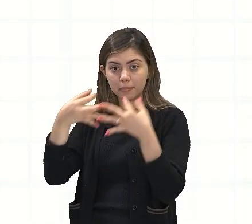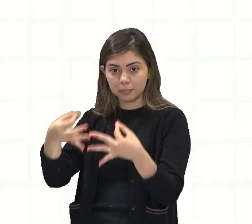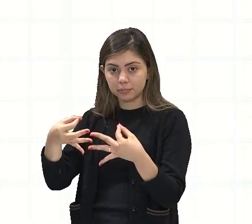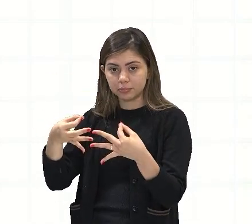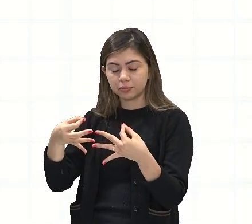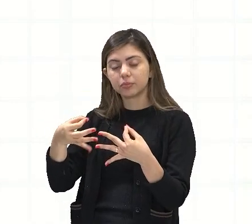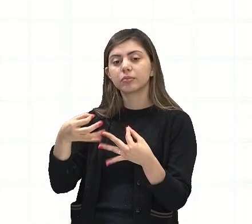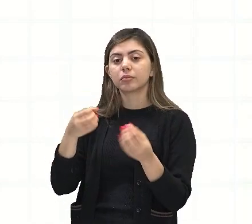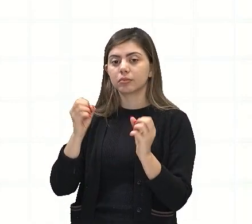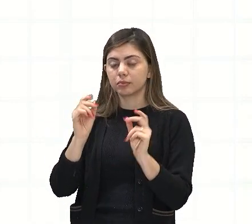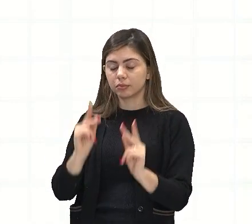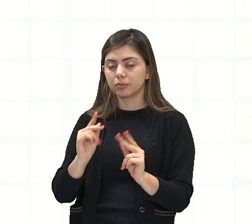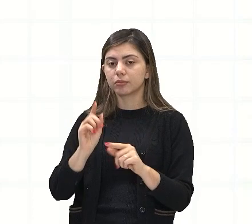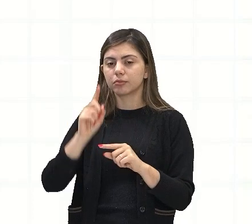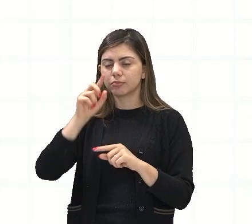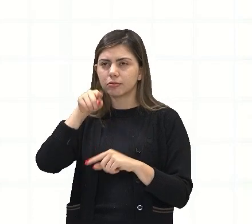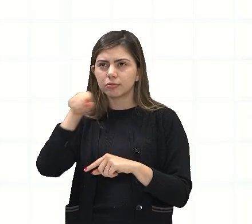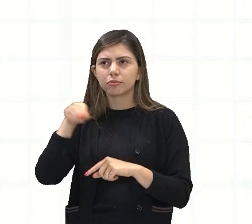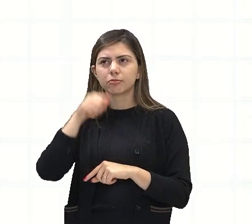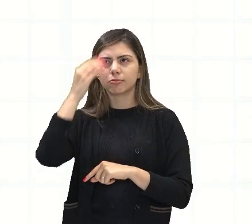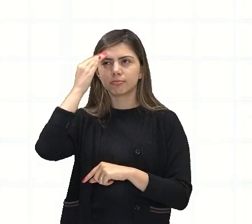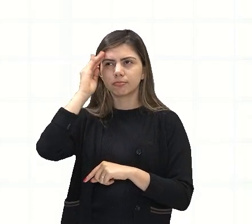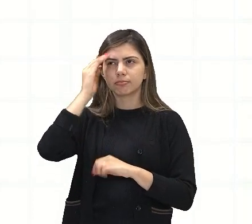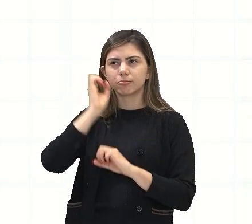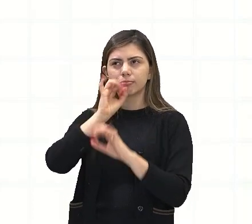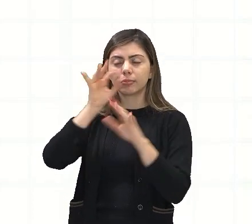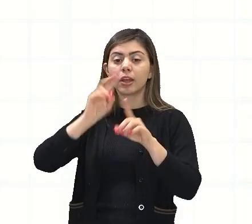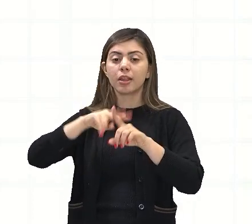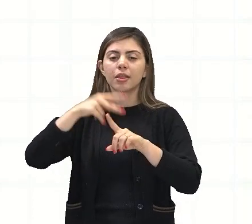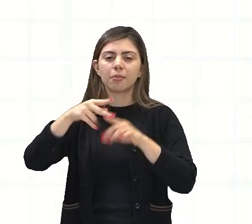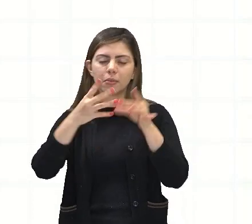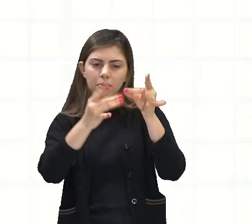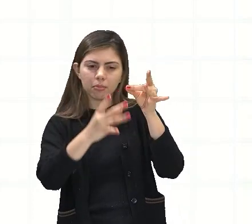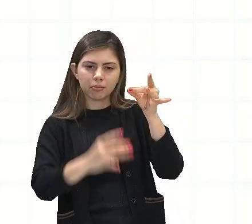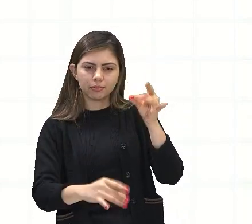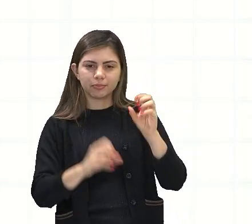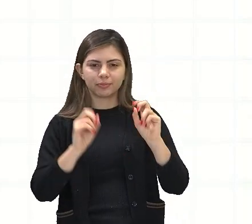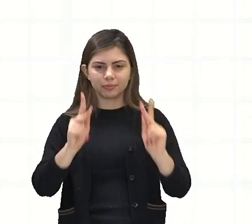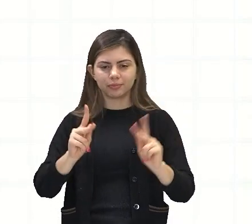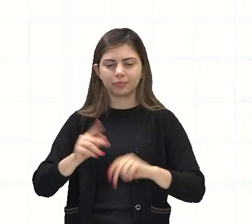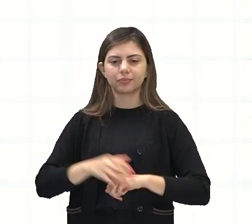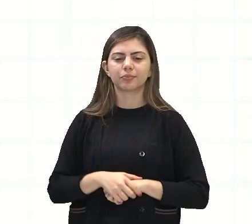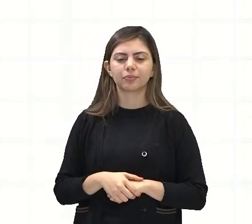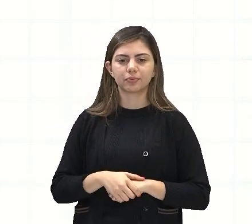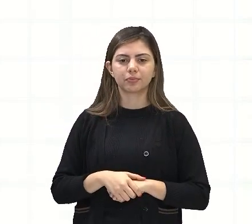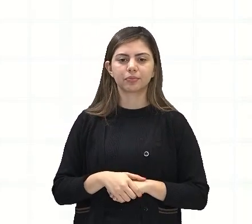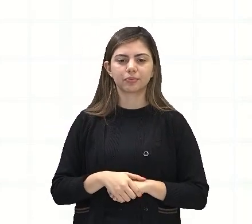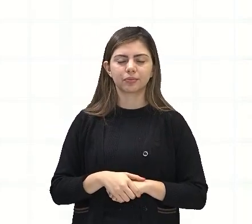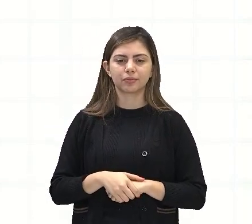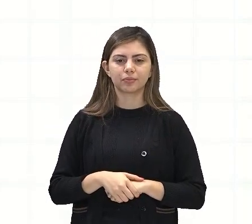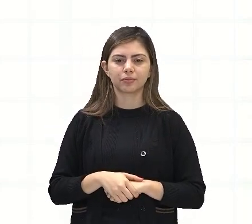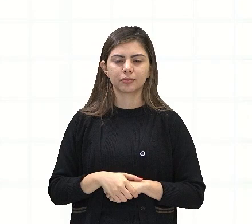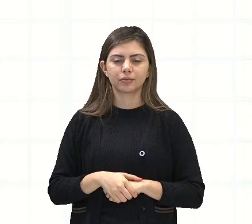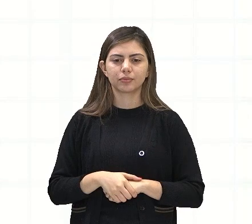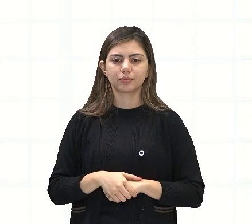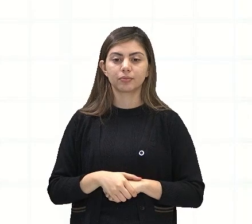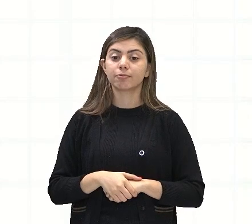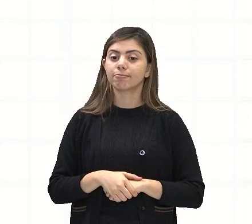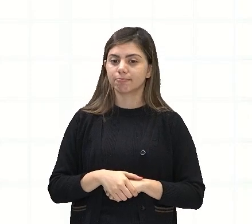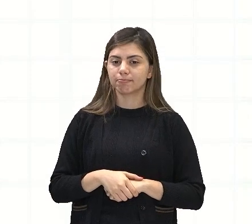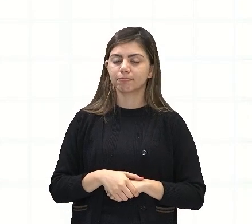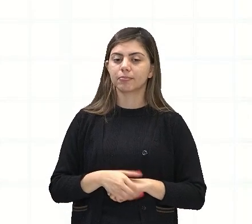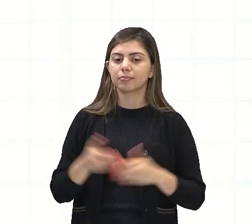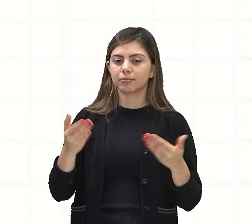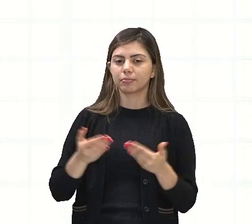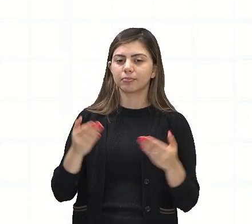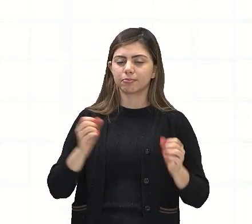você entender e logo depois nós vamos descrever essa imagem, certo? Vamos lá, meus amores. Aprecie, não